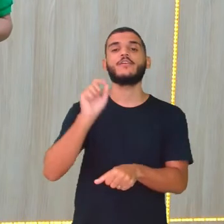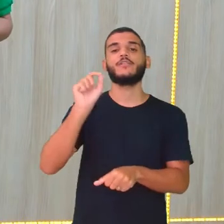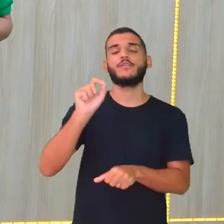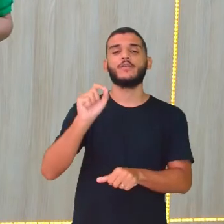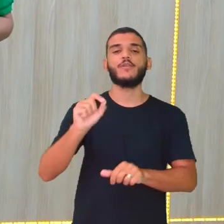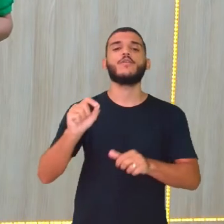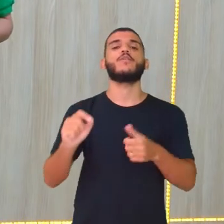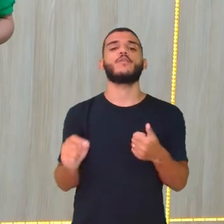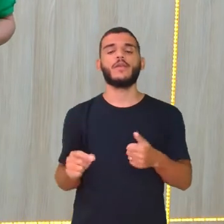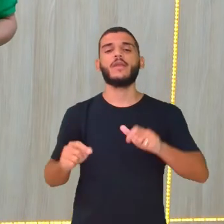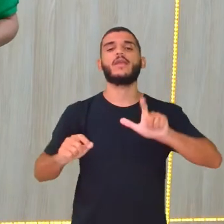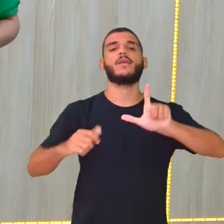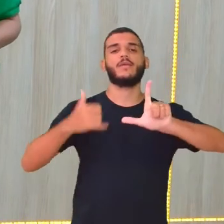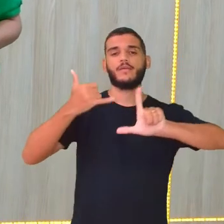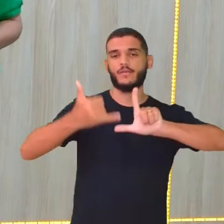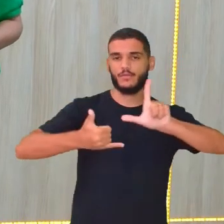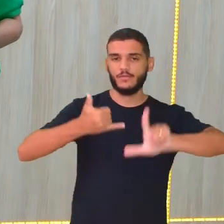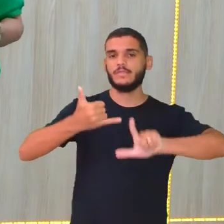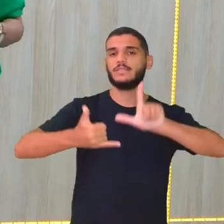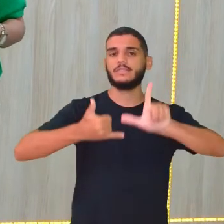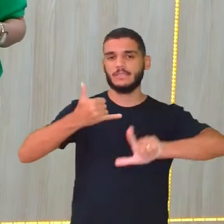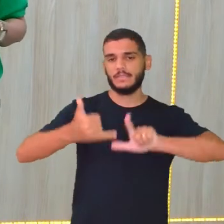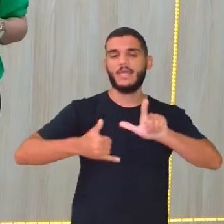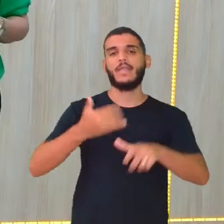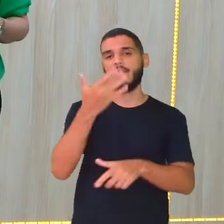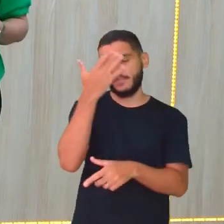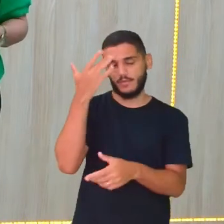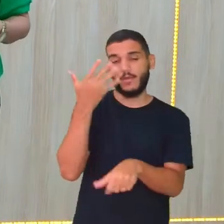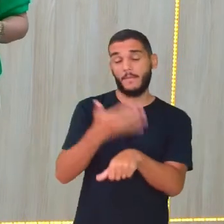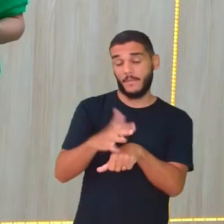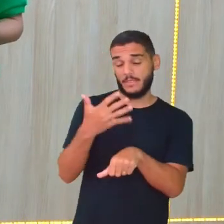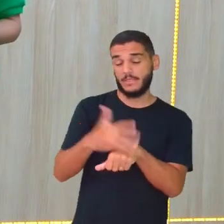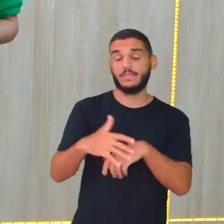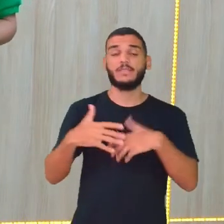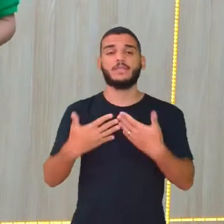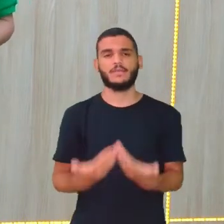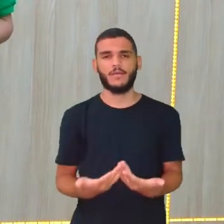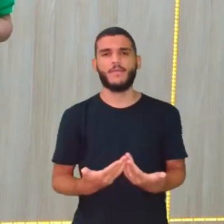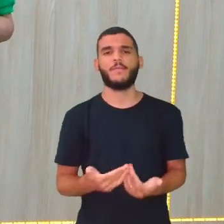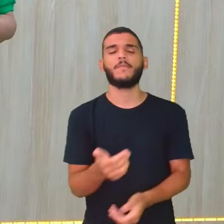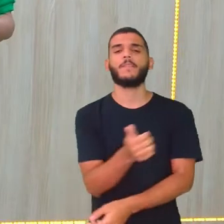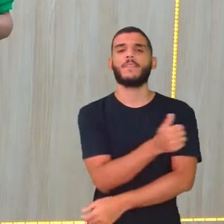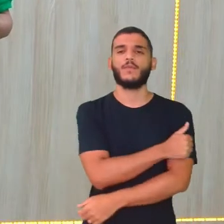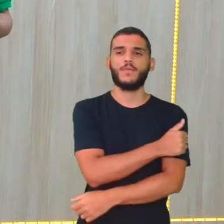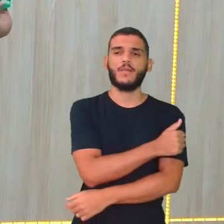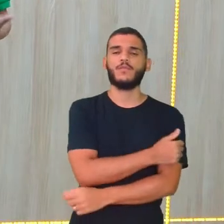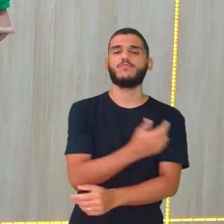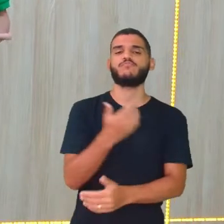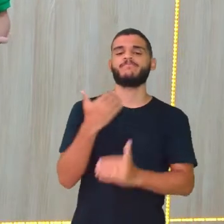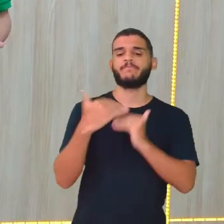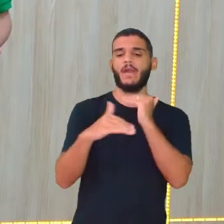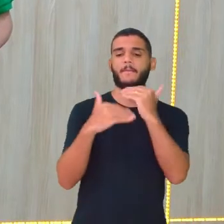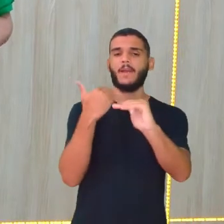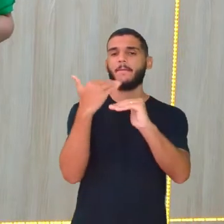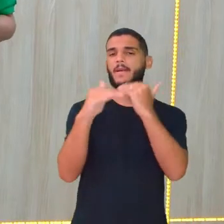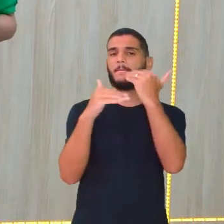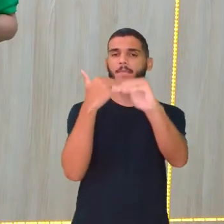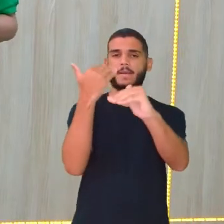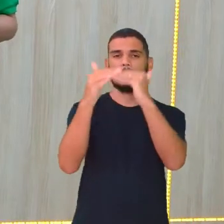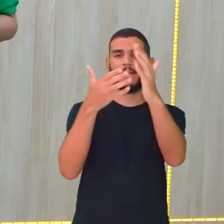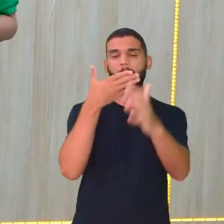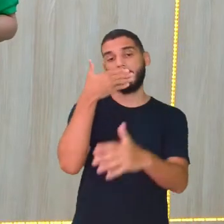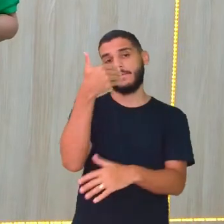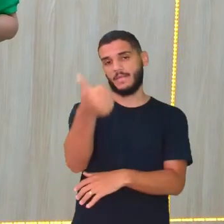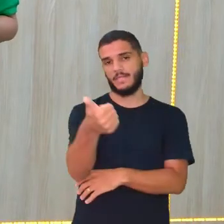sendo colocada em prática. E isso faz com que esse estudante ele desenvolva ainda mais,